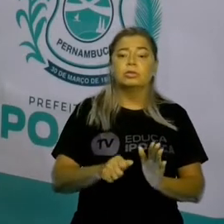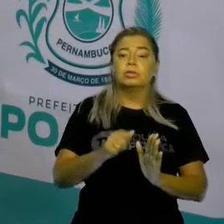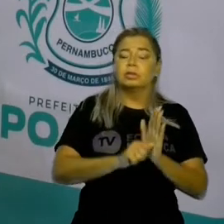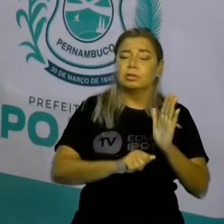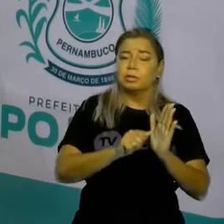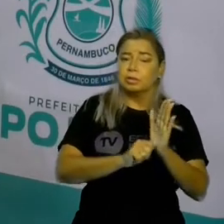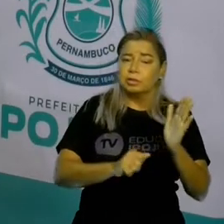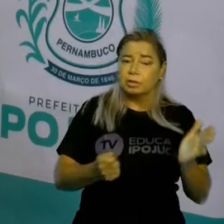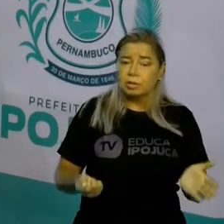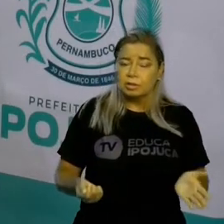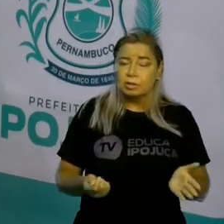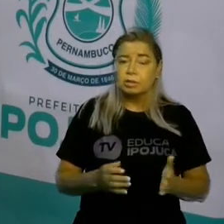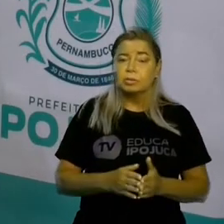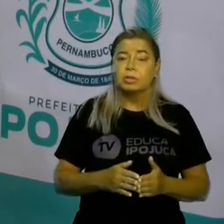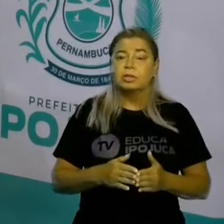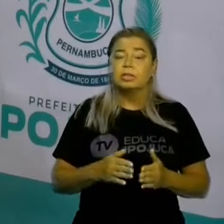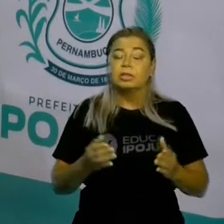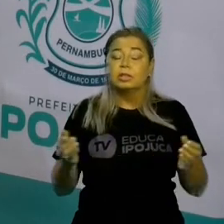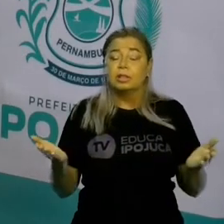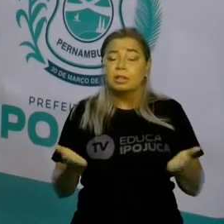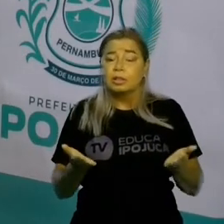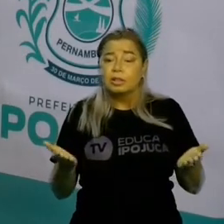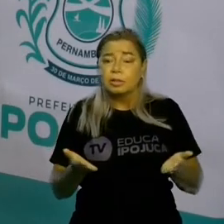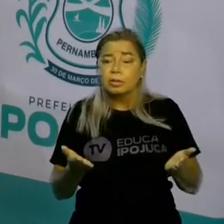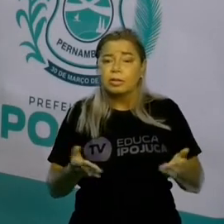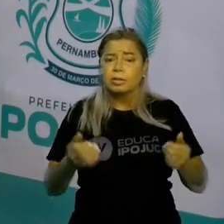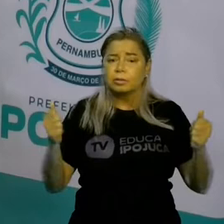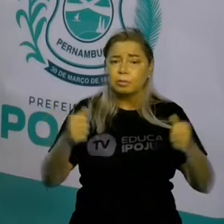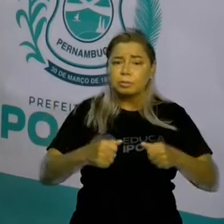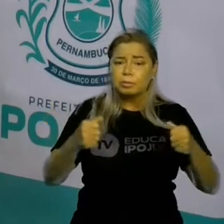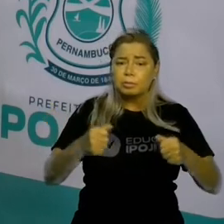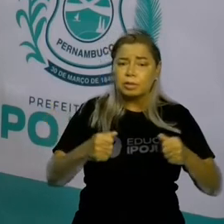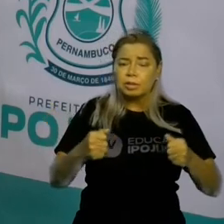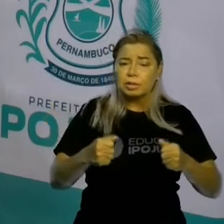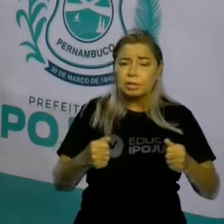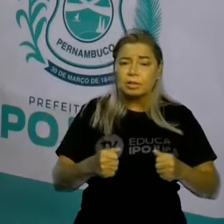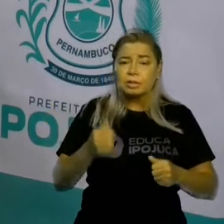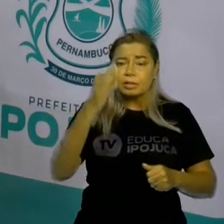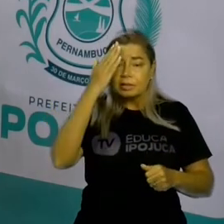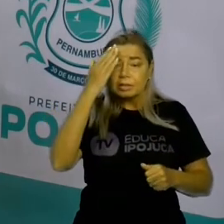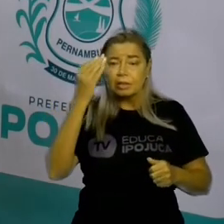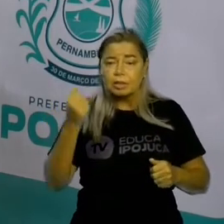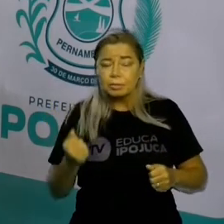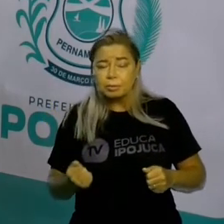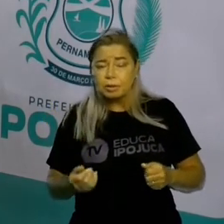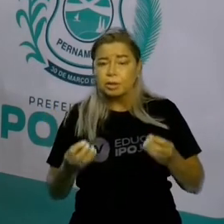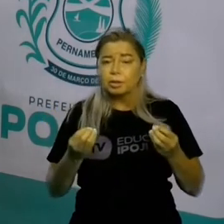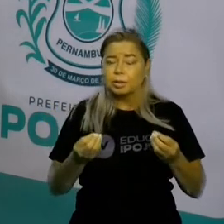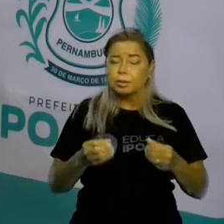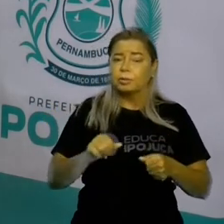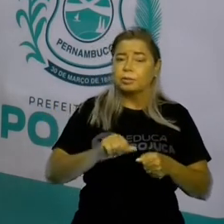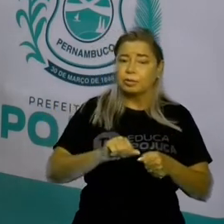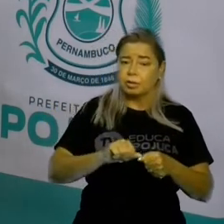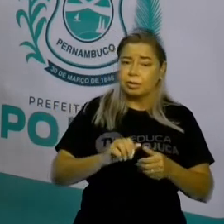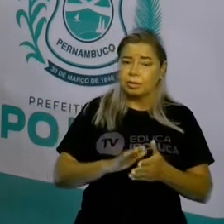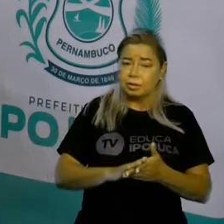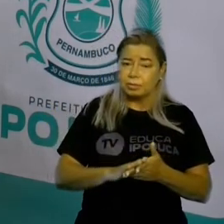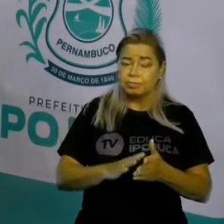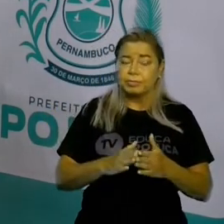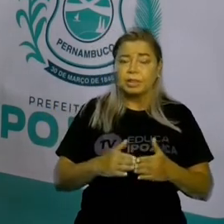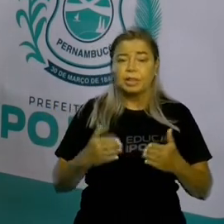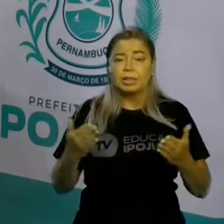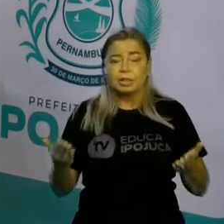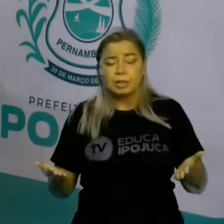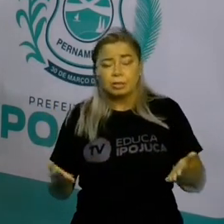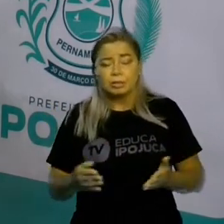vamos precisar organizar exatamente da forma, né, que a gente precisa operacionalizar. Lembrem que unidade eu só posso